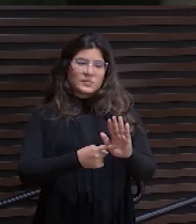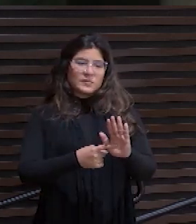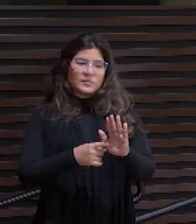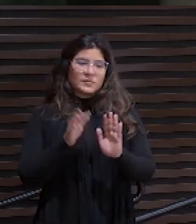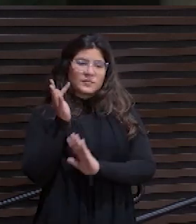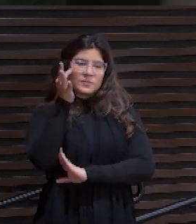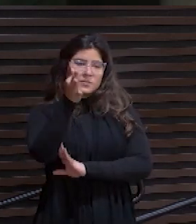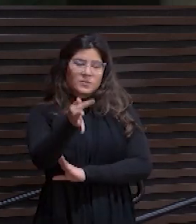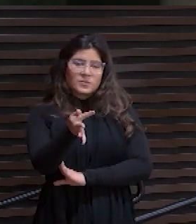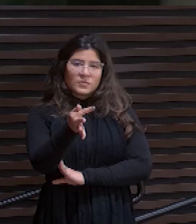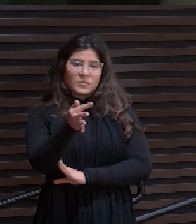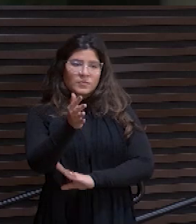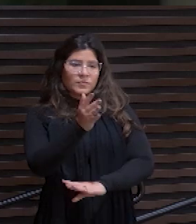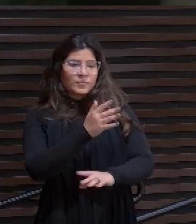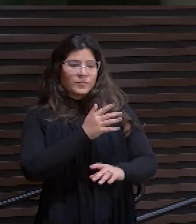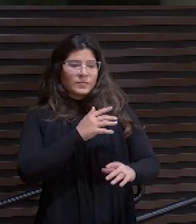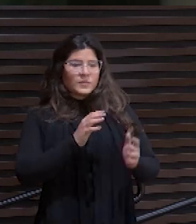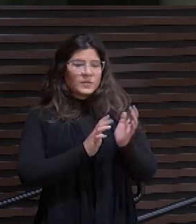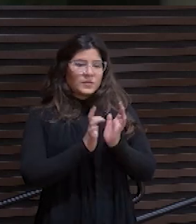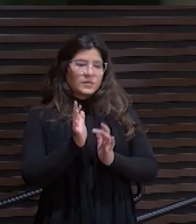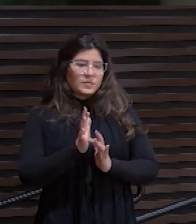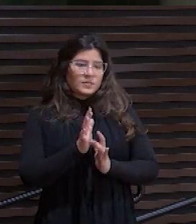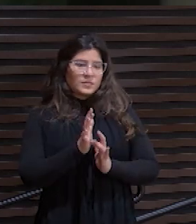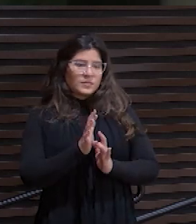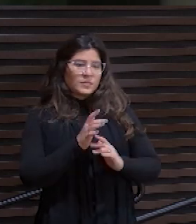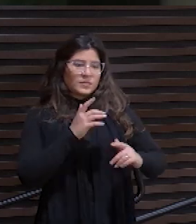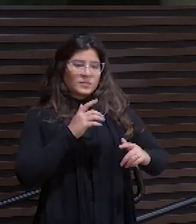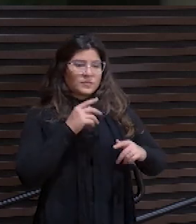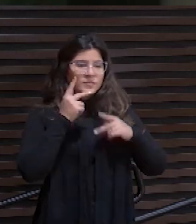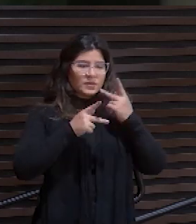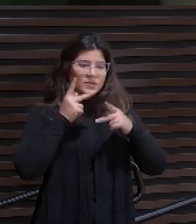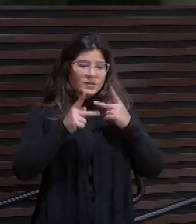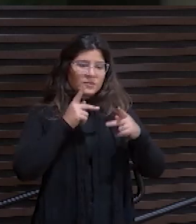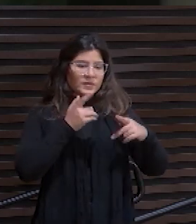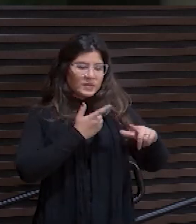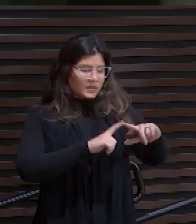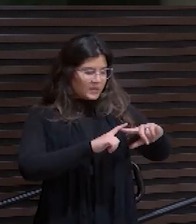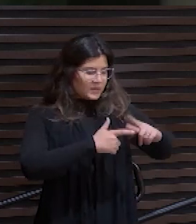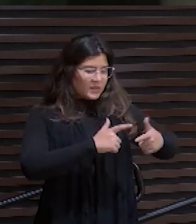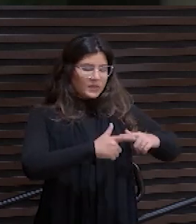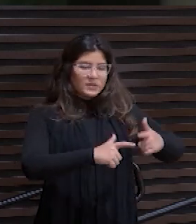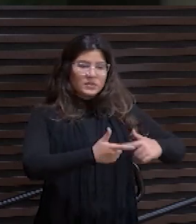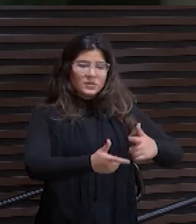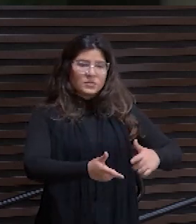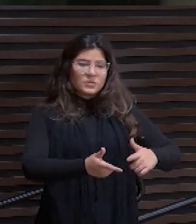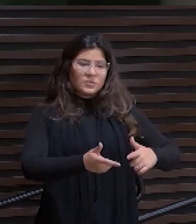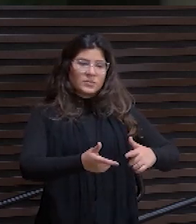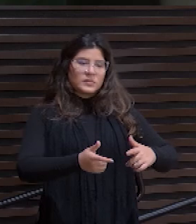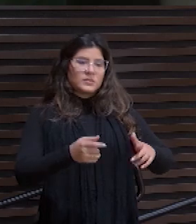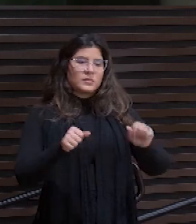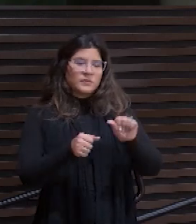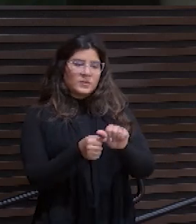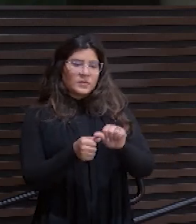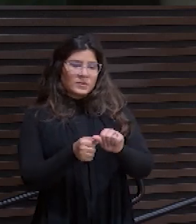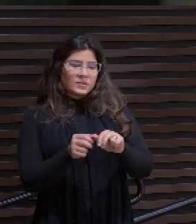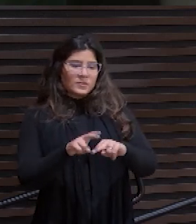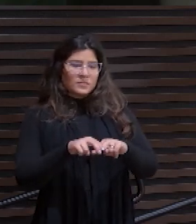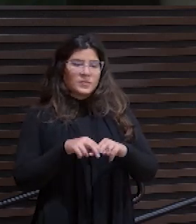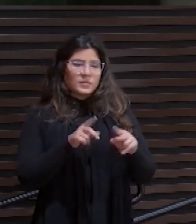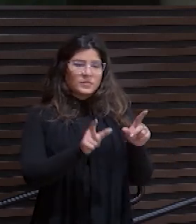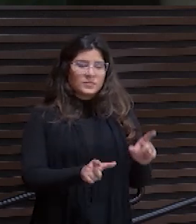e as tradições orais dos homens, as tradições criadas pelos homens. Tudo